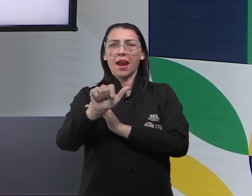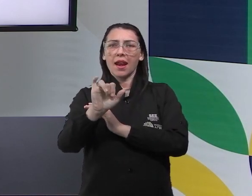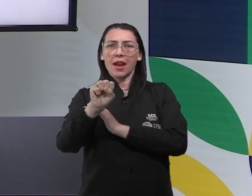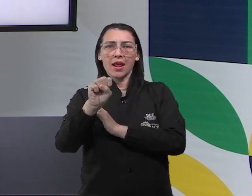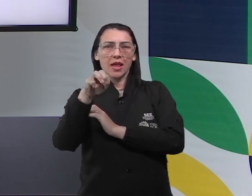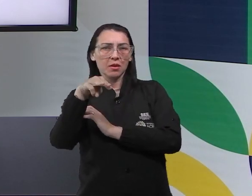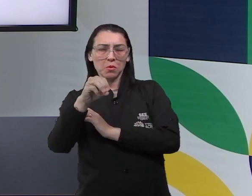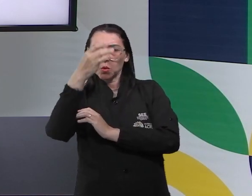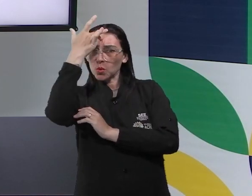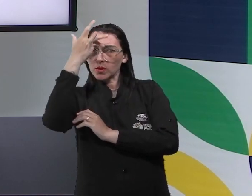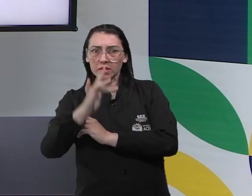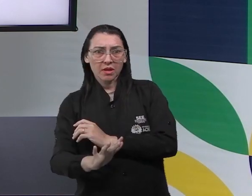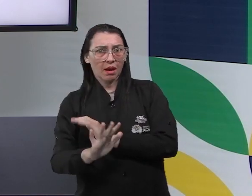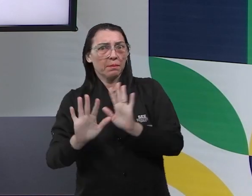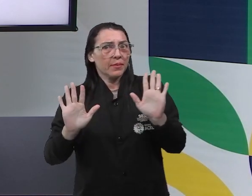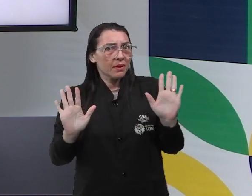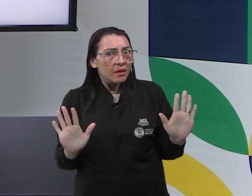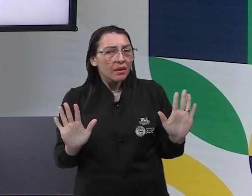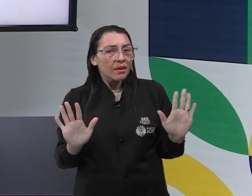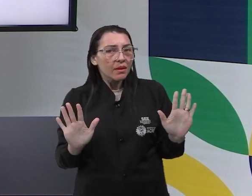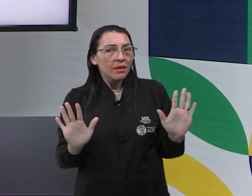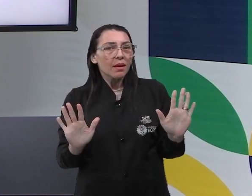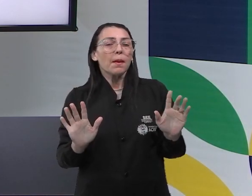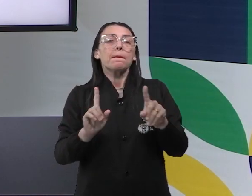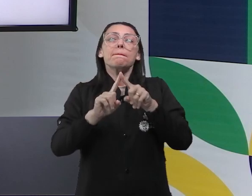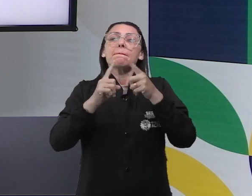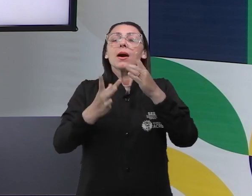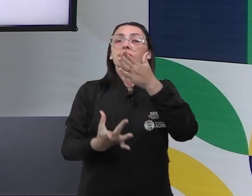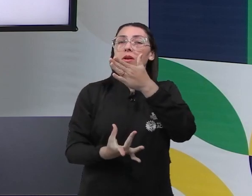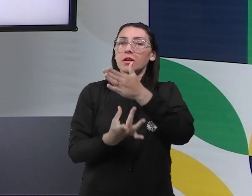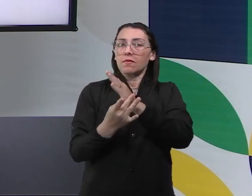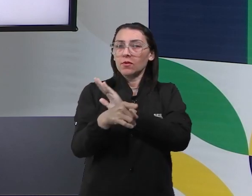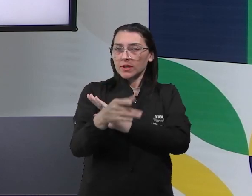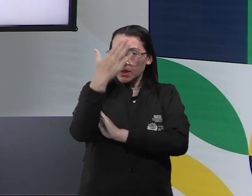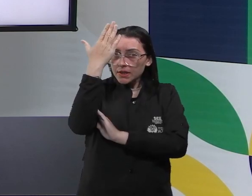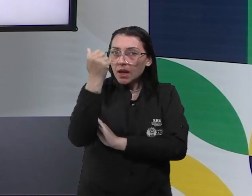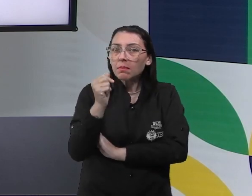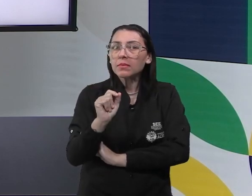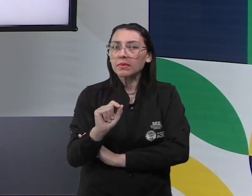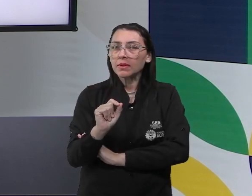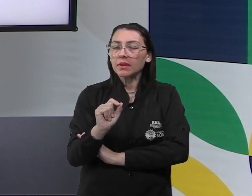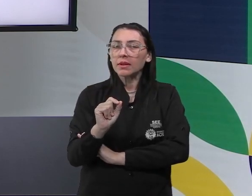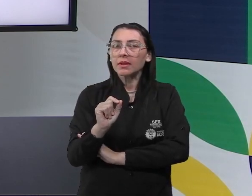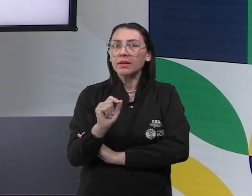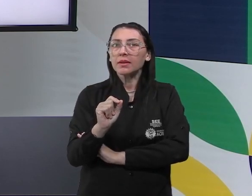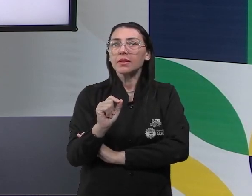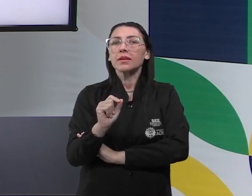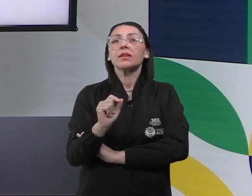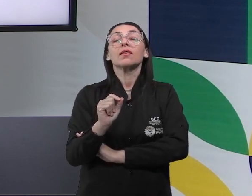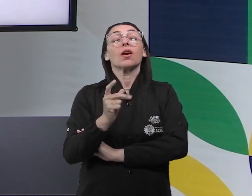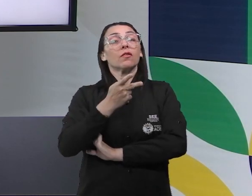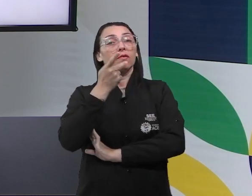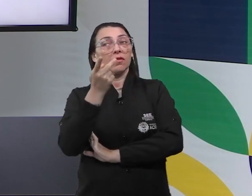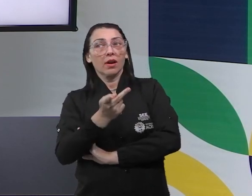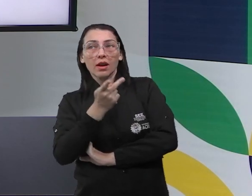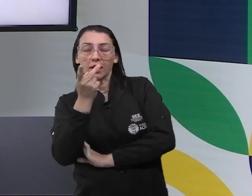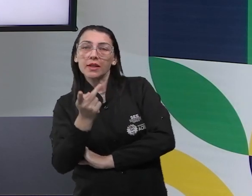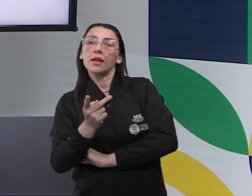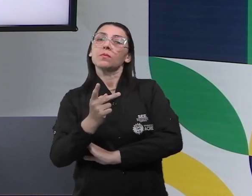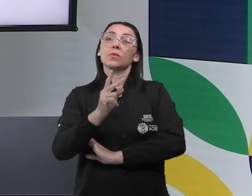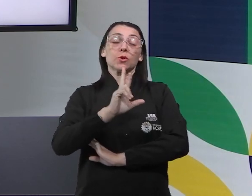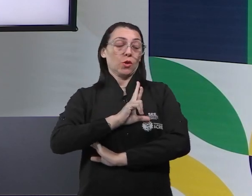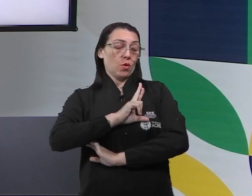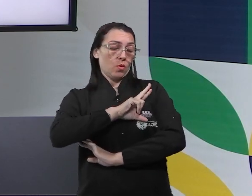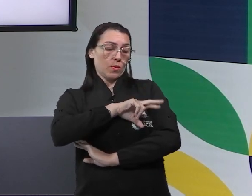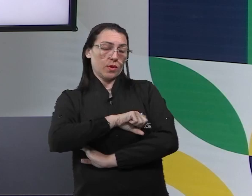o que é um romance, mas não é nesse sentido aí não, tá? Mas o realismo você sabe, não é? Quando nós falamos de